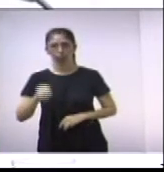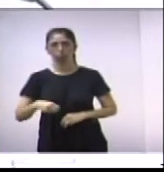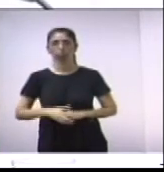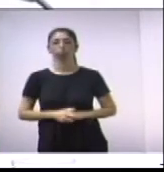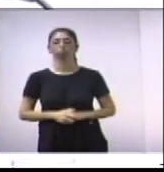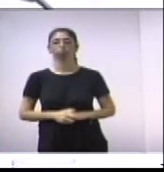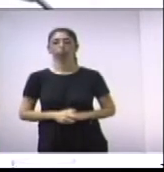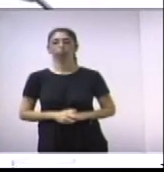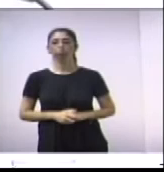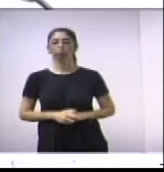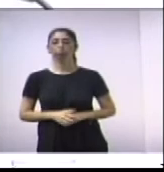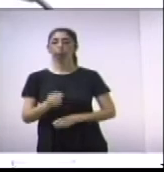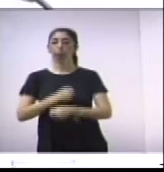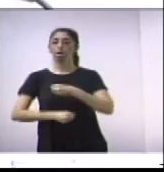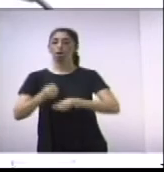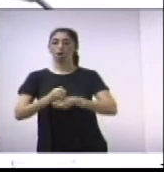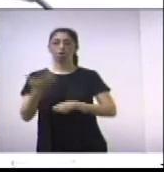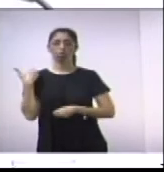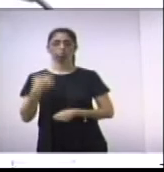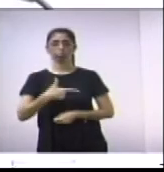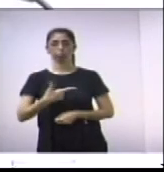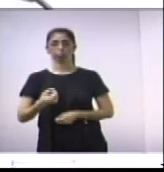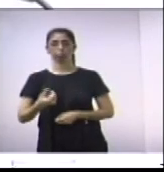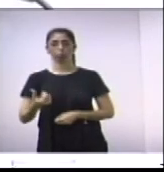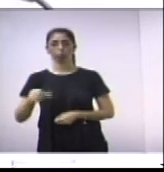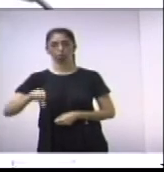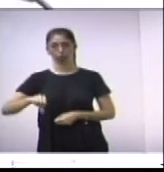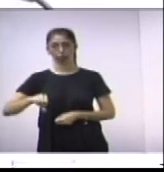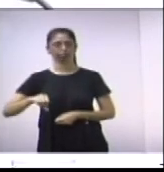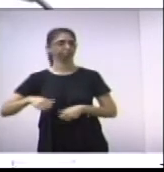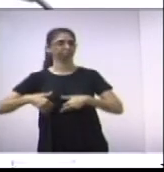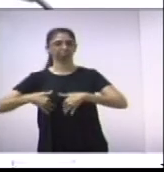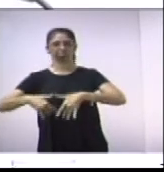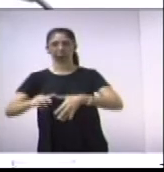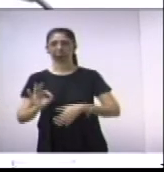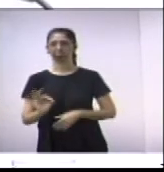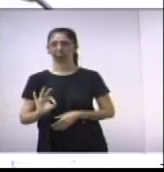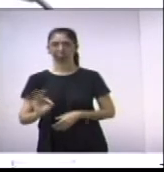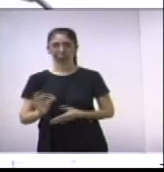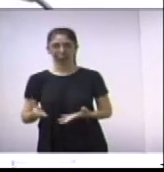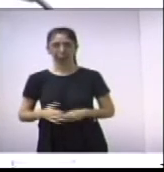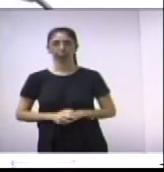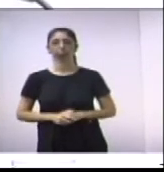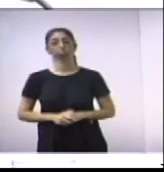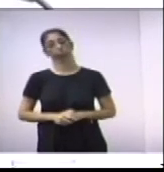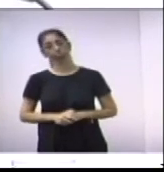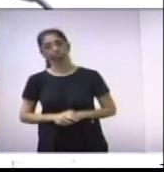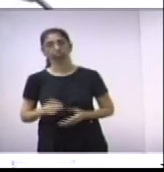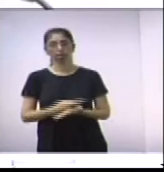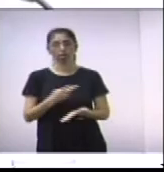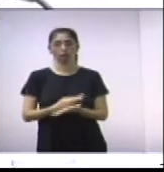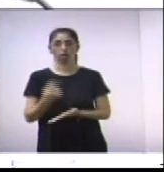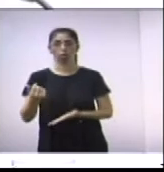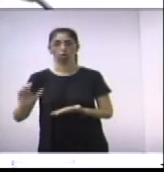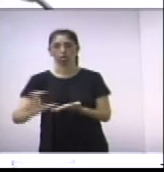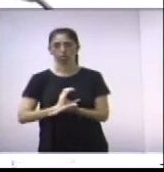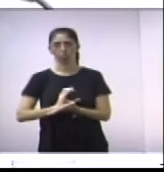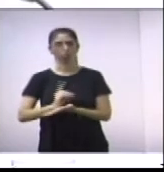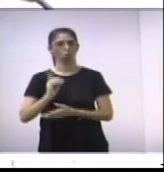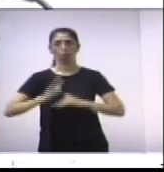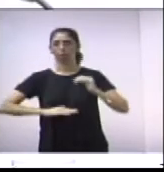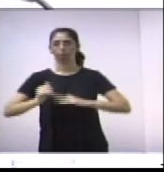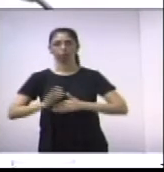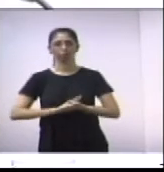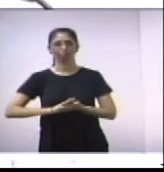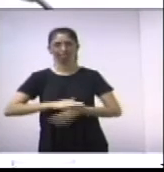do ano de 2009 não aconteceu, justamente por tal motivo. A RMD4 é domiciliada nessa cidade paulínia, típica da cidade pequeno